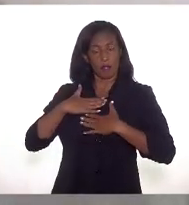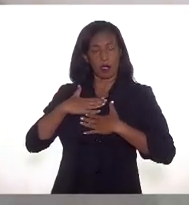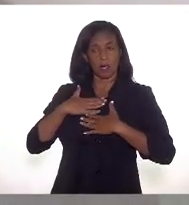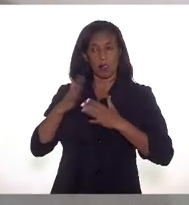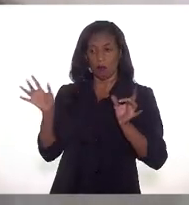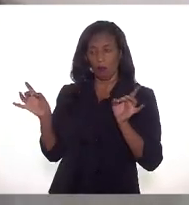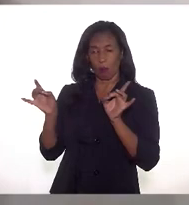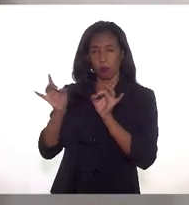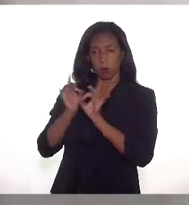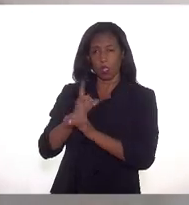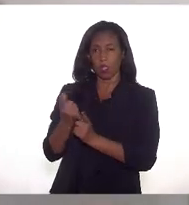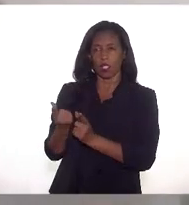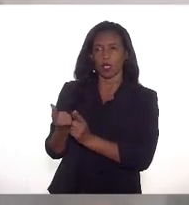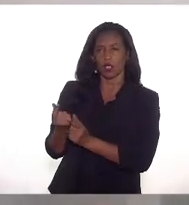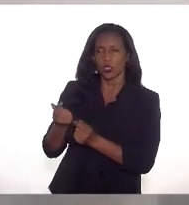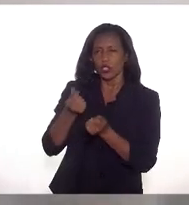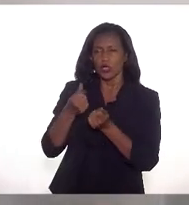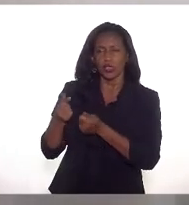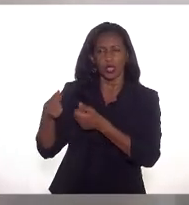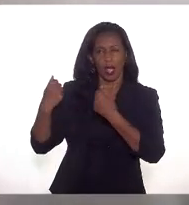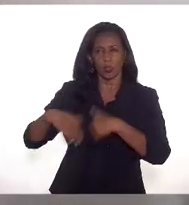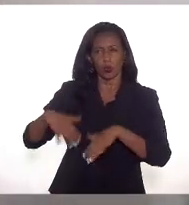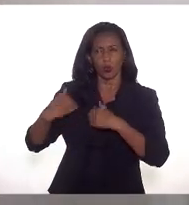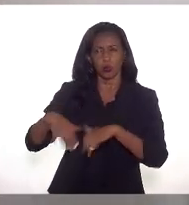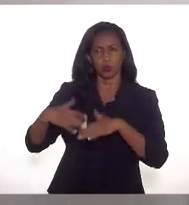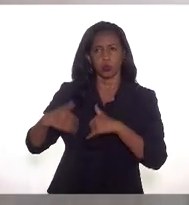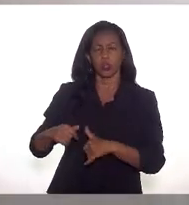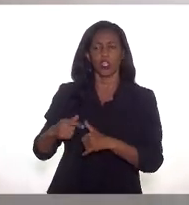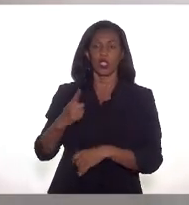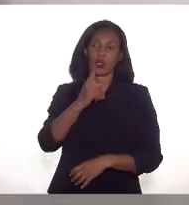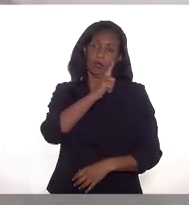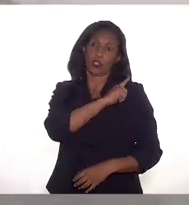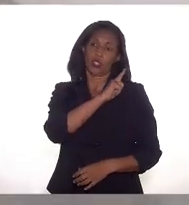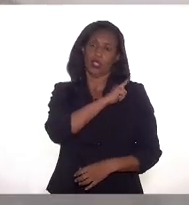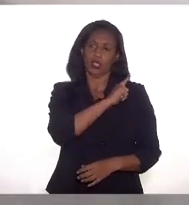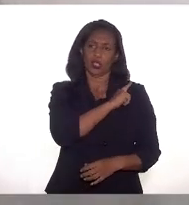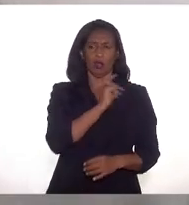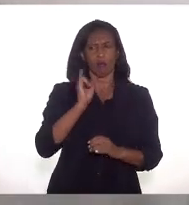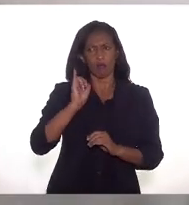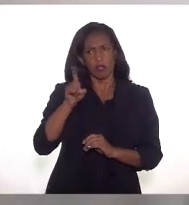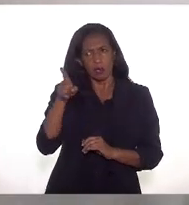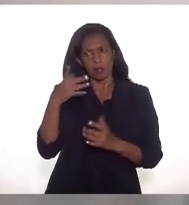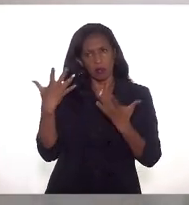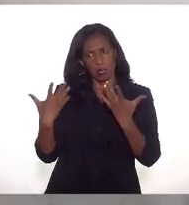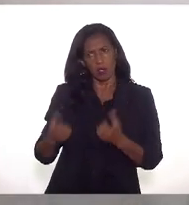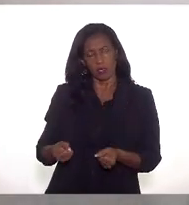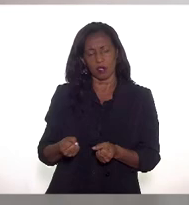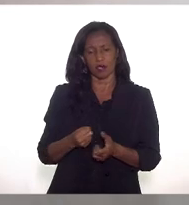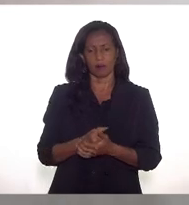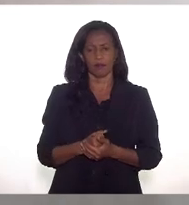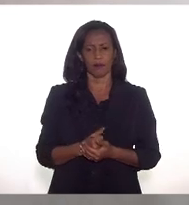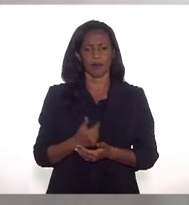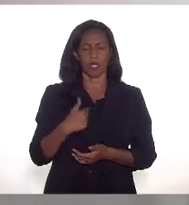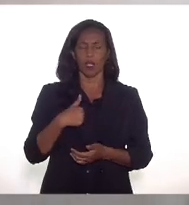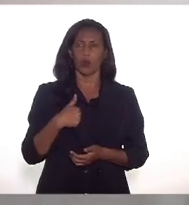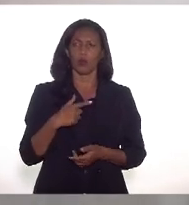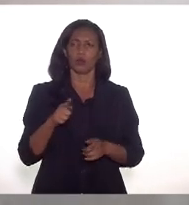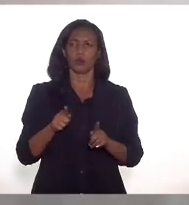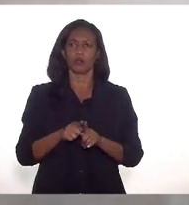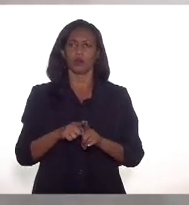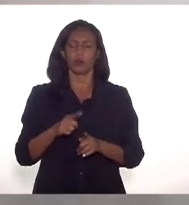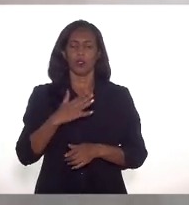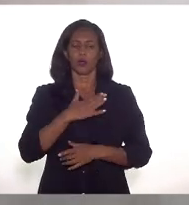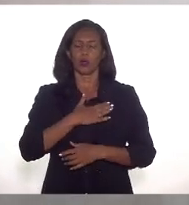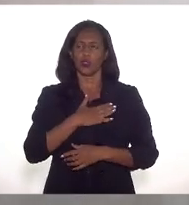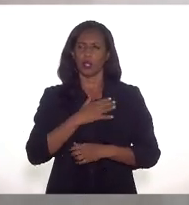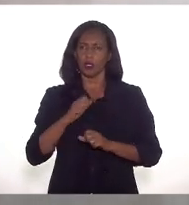de despesas e as iniciativas de gestão. Se Vossa Excelência permitir, eu gostaria de fazer